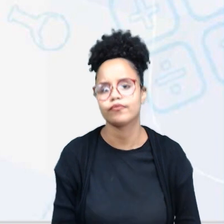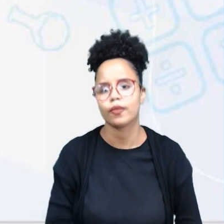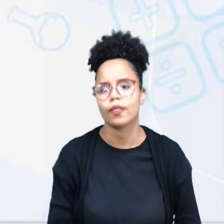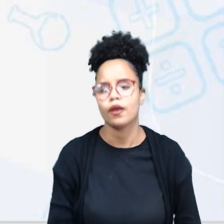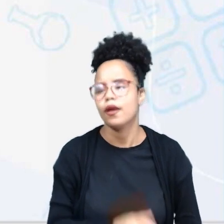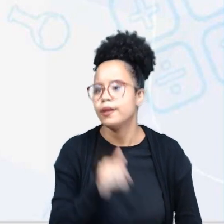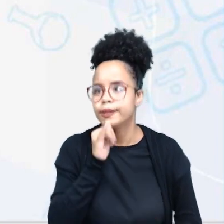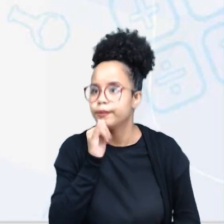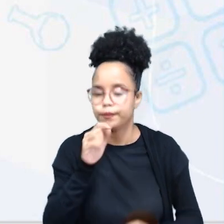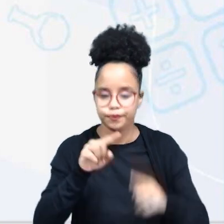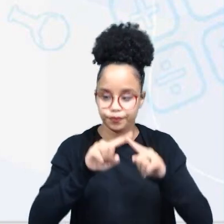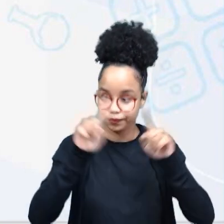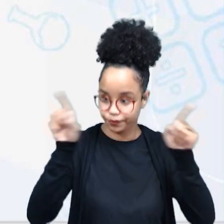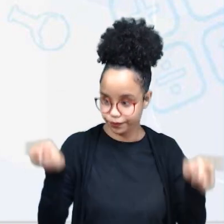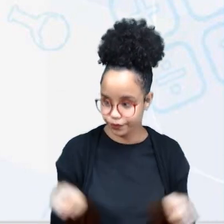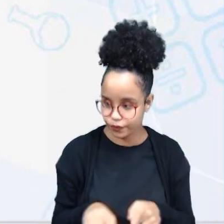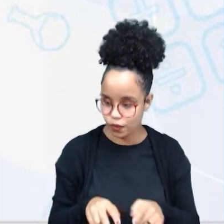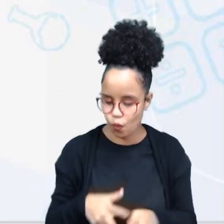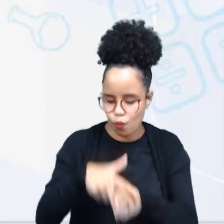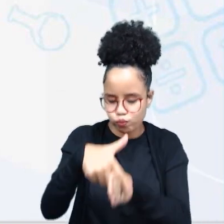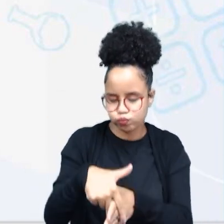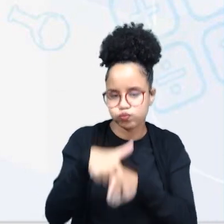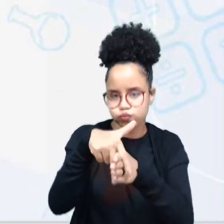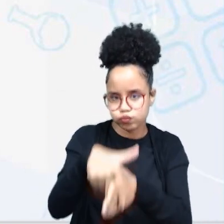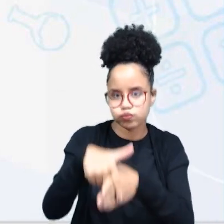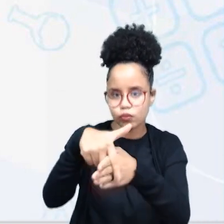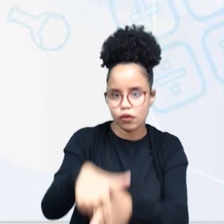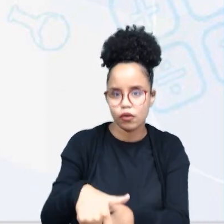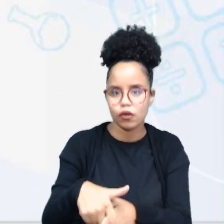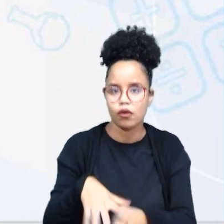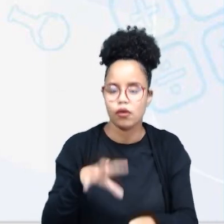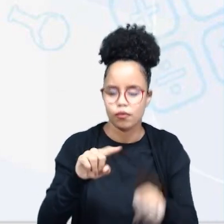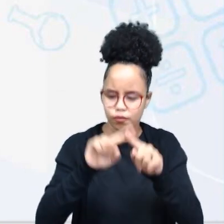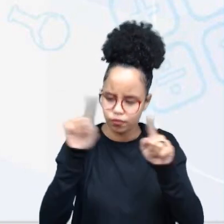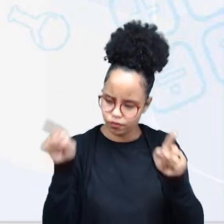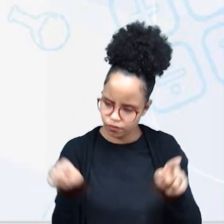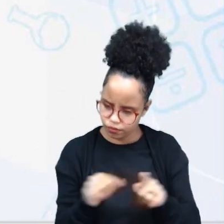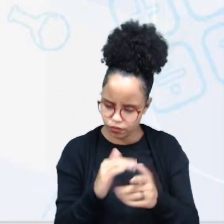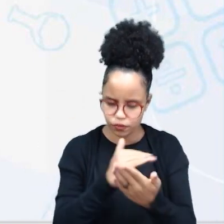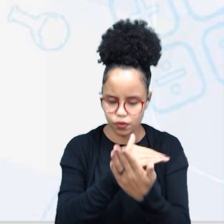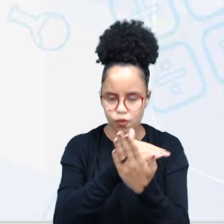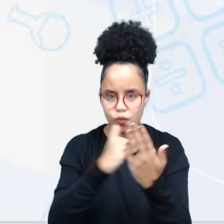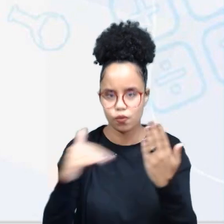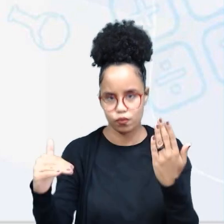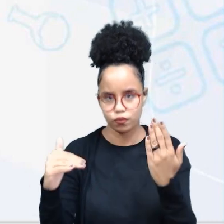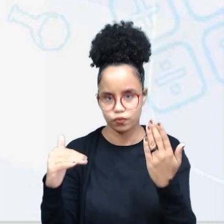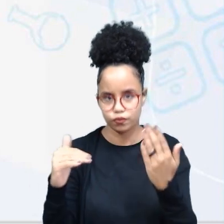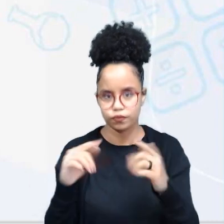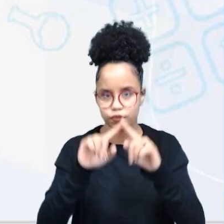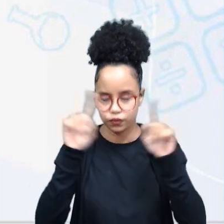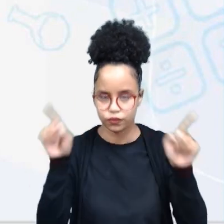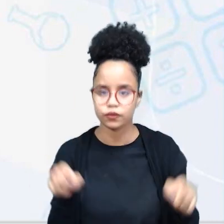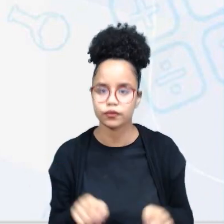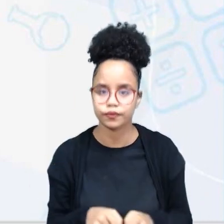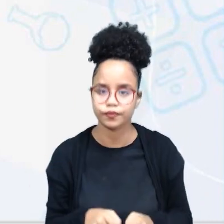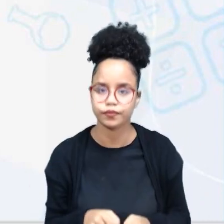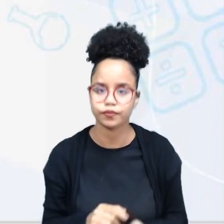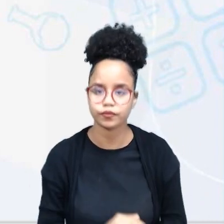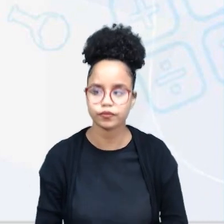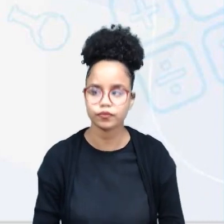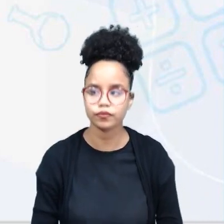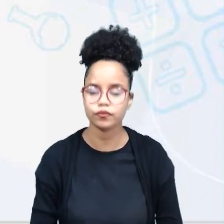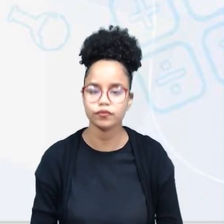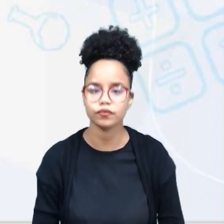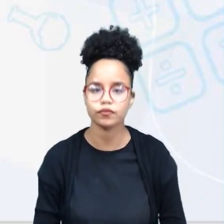pegava lá o pneu de uma carruagem naquela época né mediu o comprimento o contorno né do diâmetro de lá do Contorno do comprimento